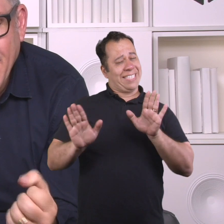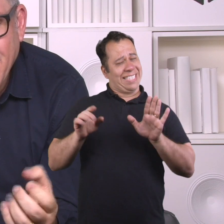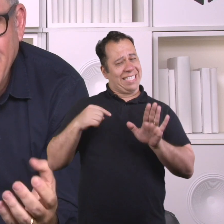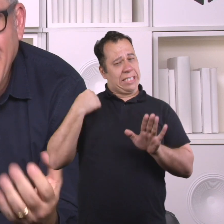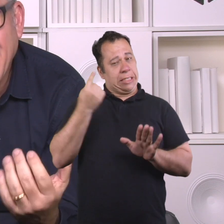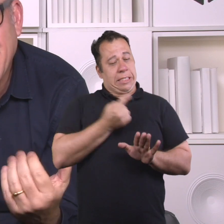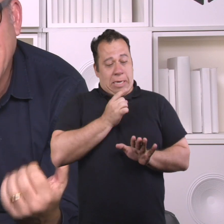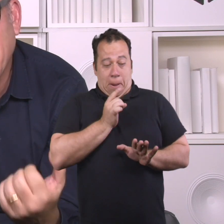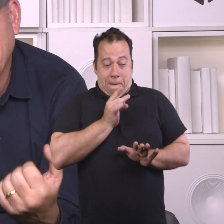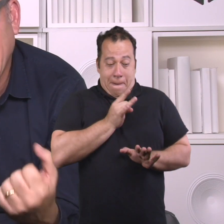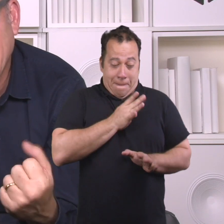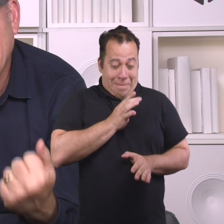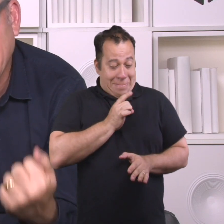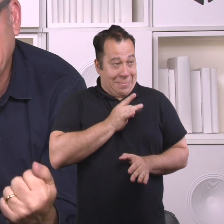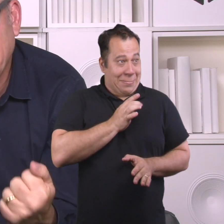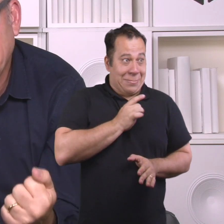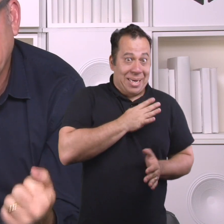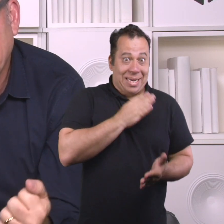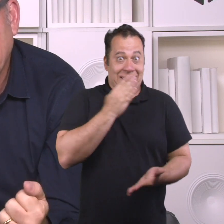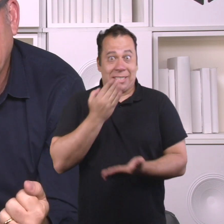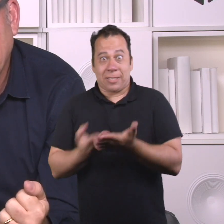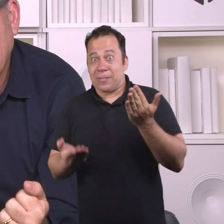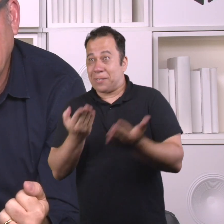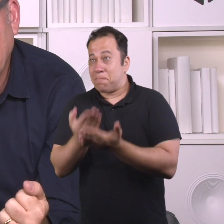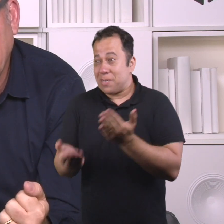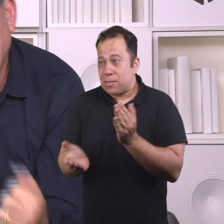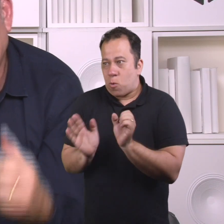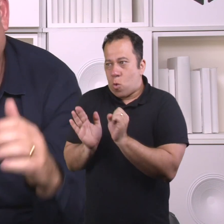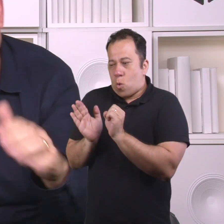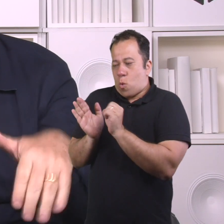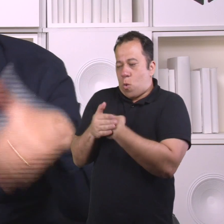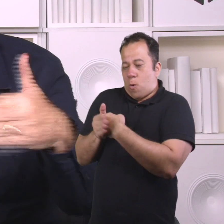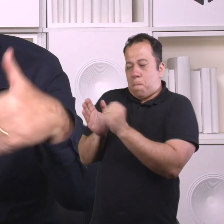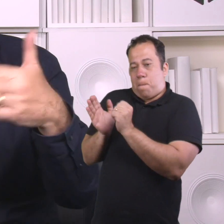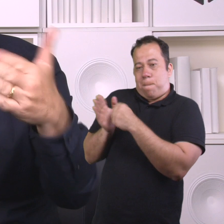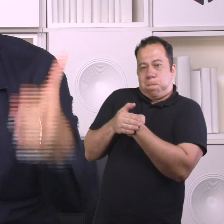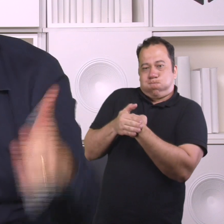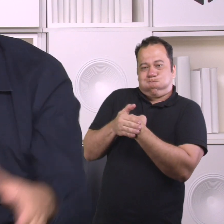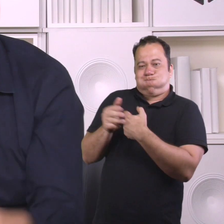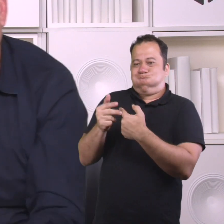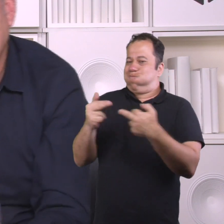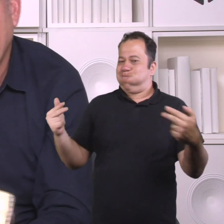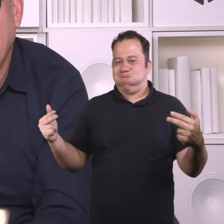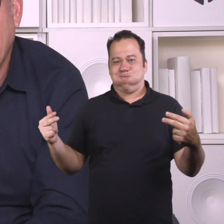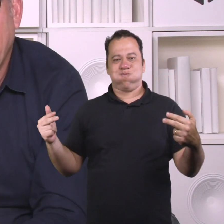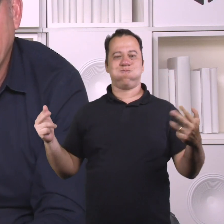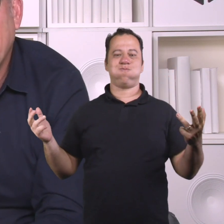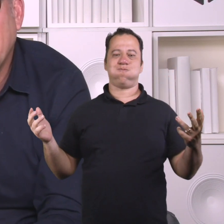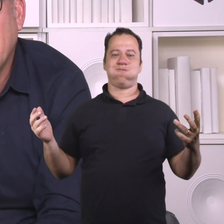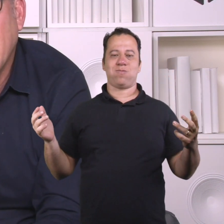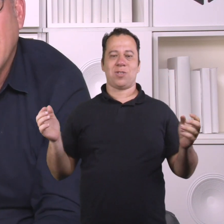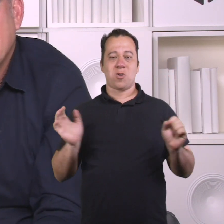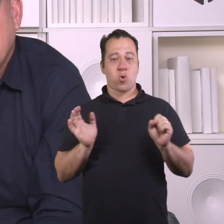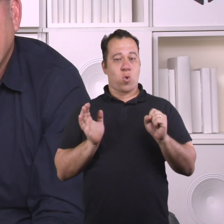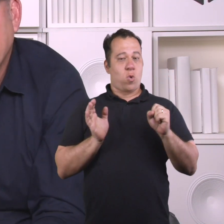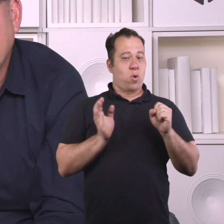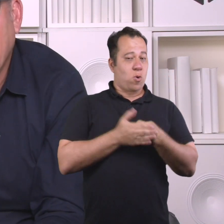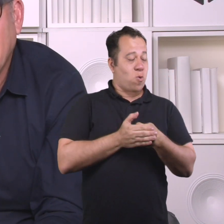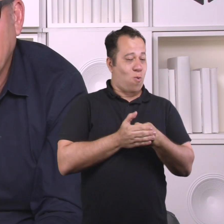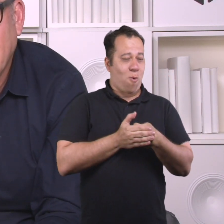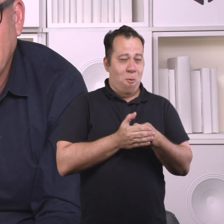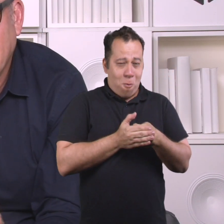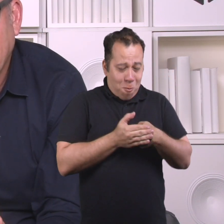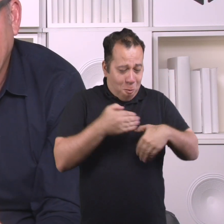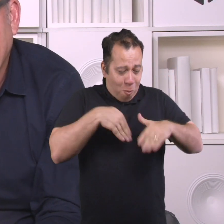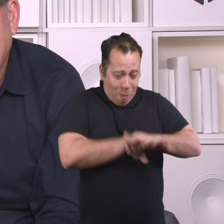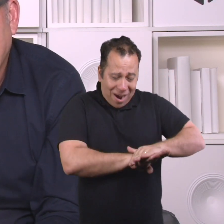riqueza que é tirada de circulação e, portanto, não gera mais riqueza, é uma riqueza